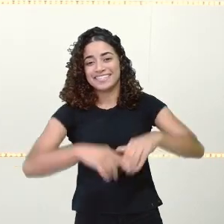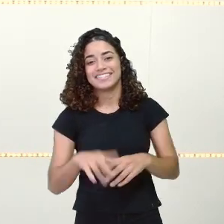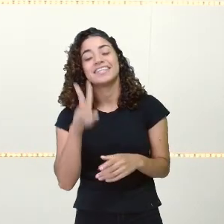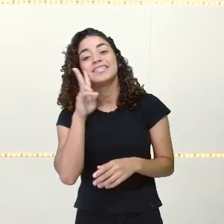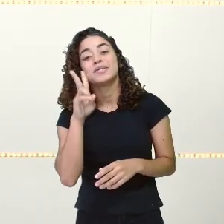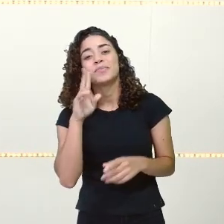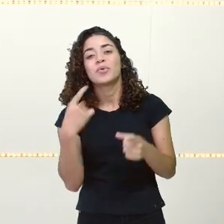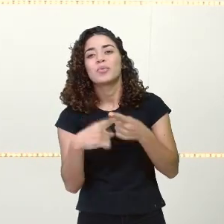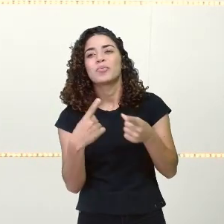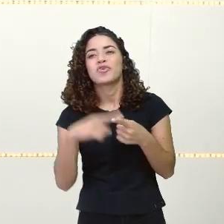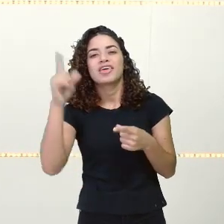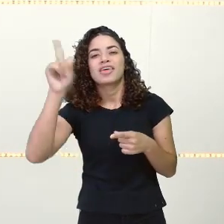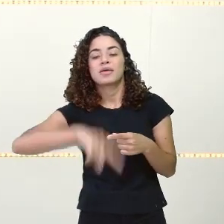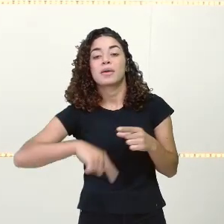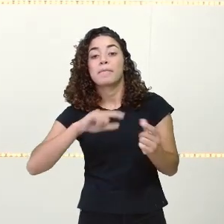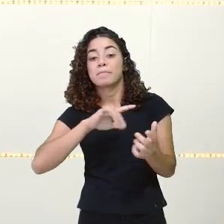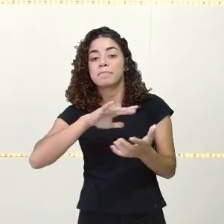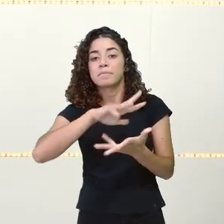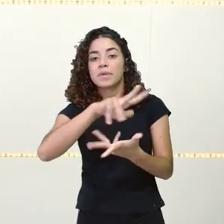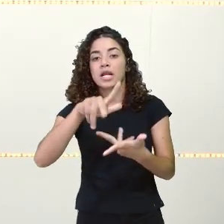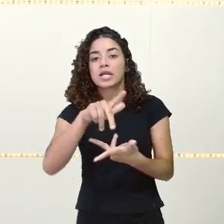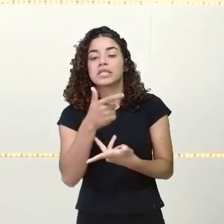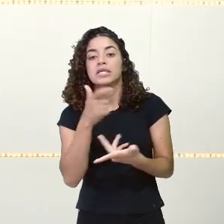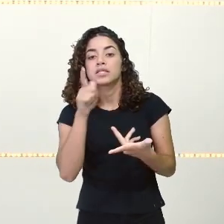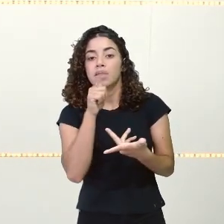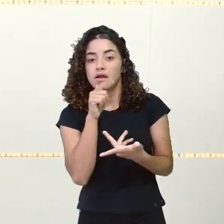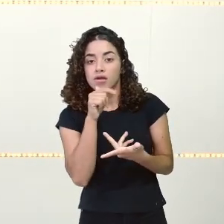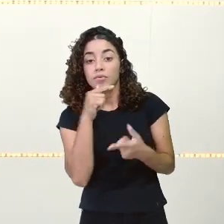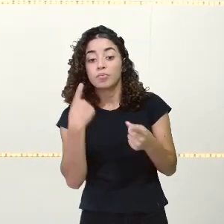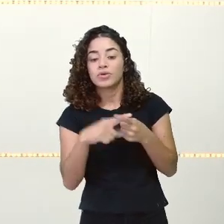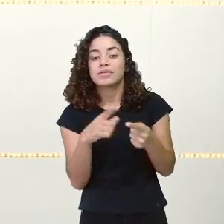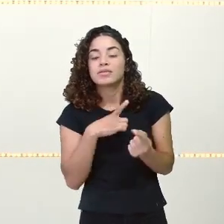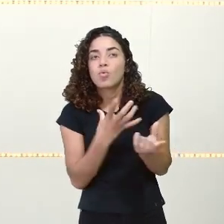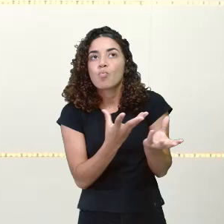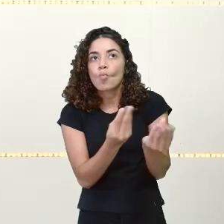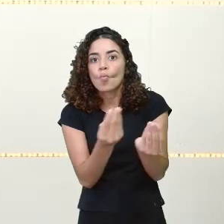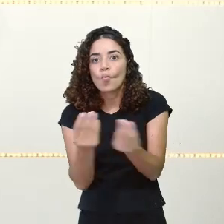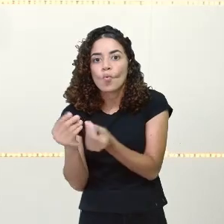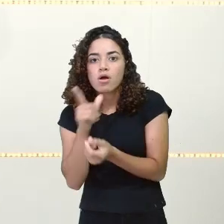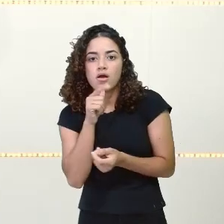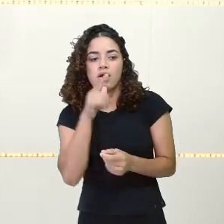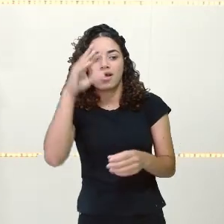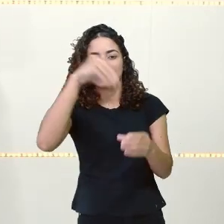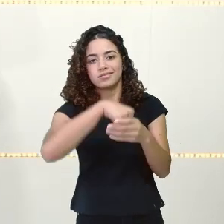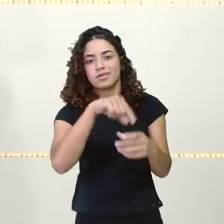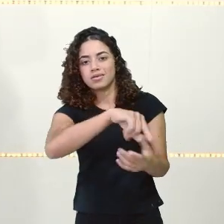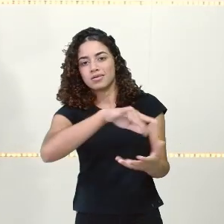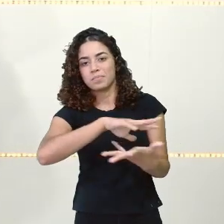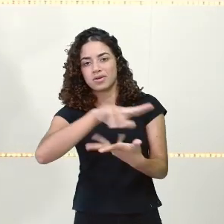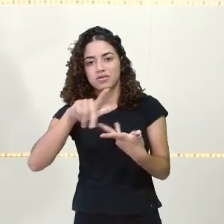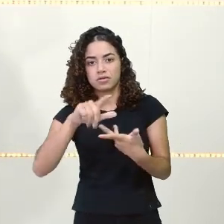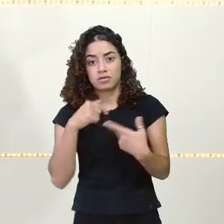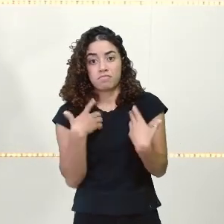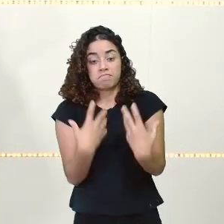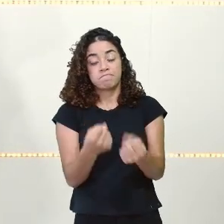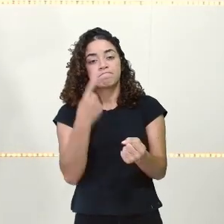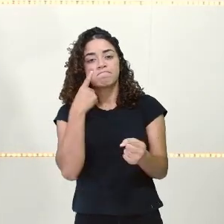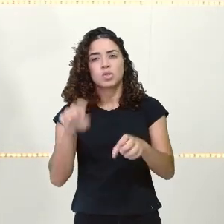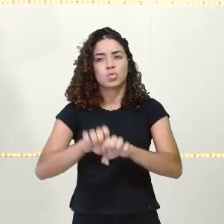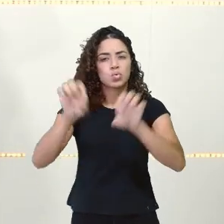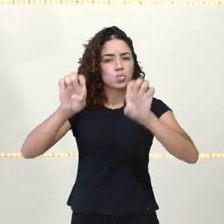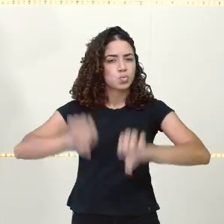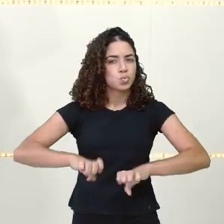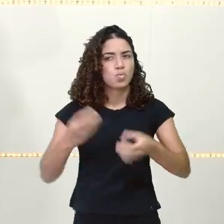que é o planeta Água? Porque tem muita água aqui no nosso planeta? É isso mesmo. Então, vamos ver um pouquinho da estrutura do